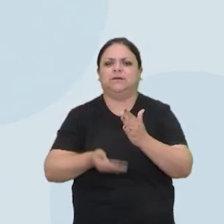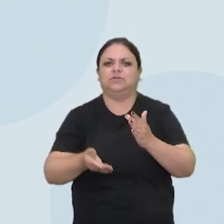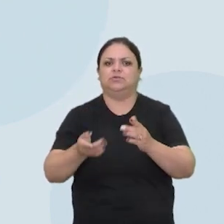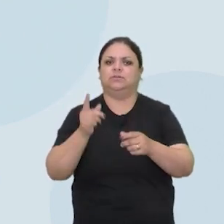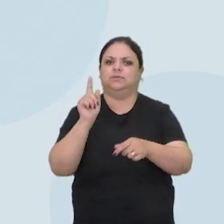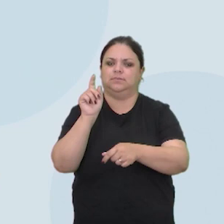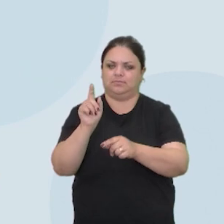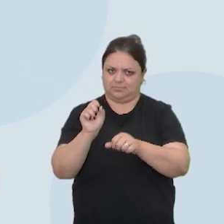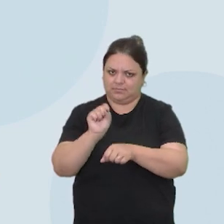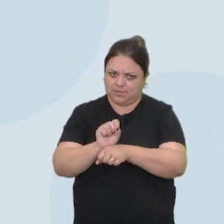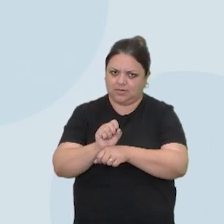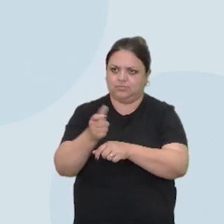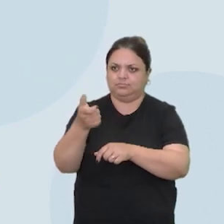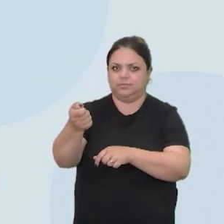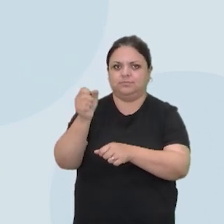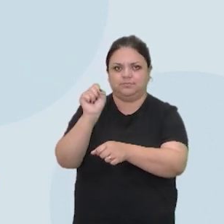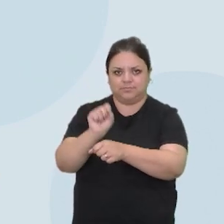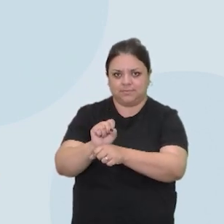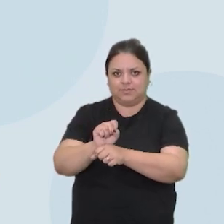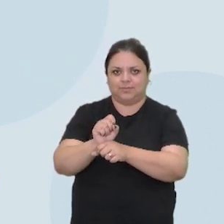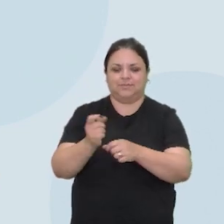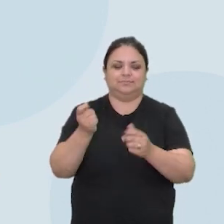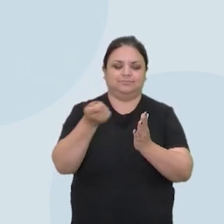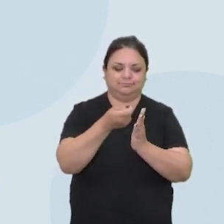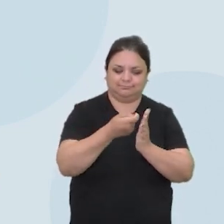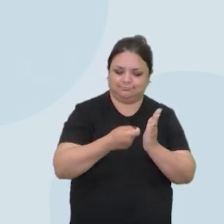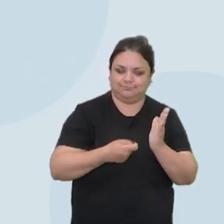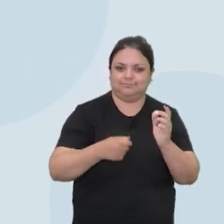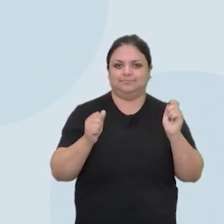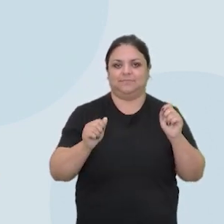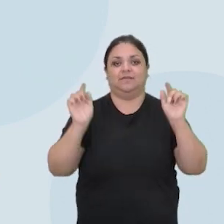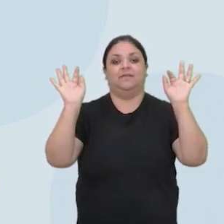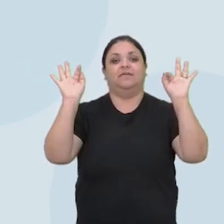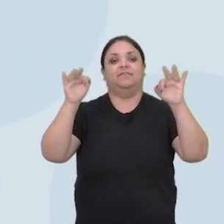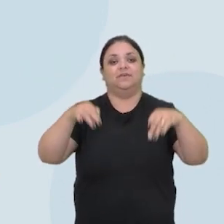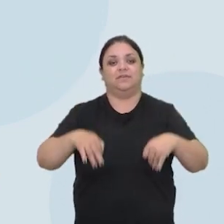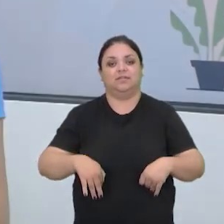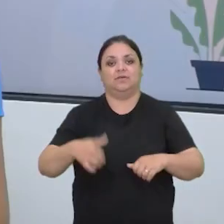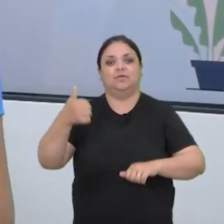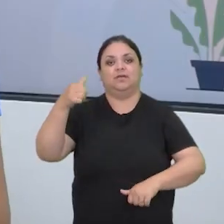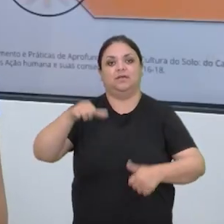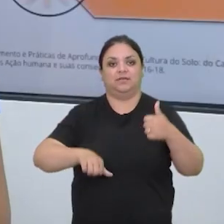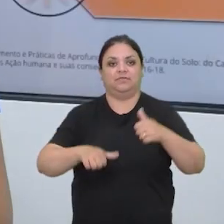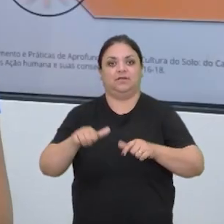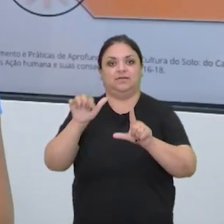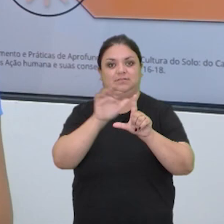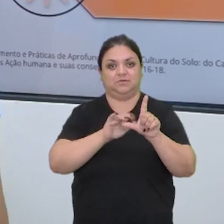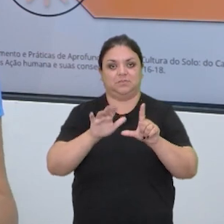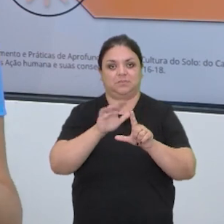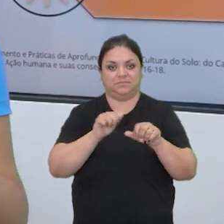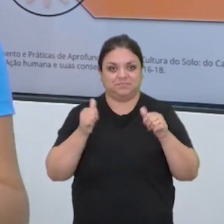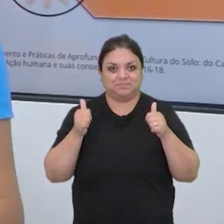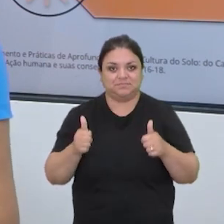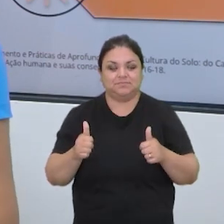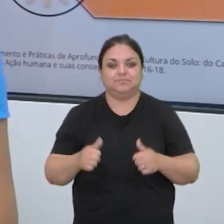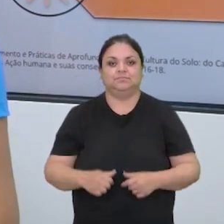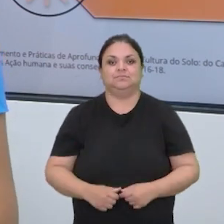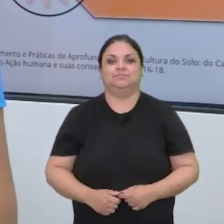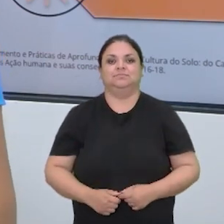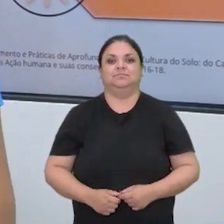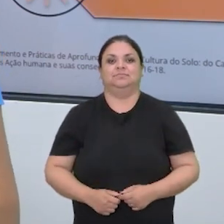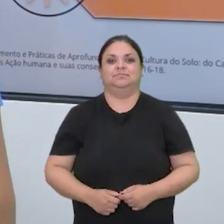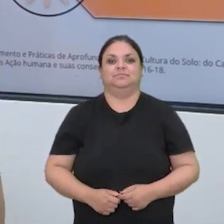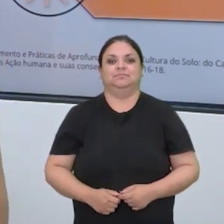anotações, belezinha? E, ao final da aula, não esqueça de avaliar com o QR Code, tá certo? Bom,